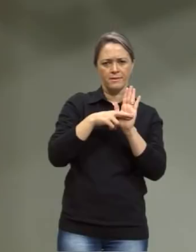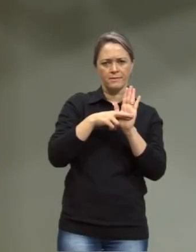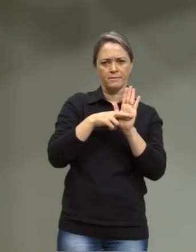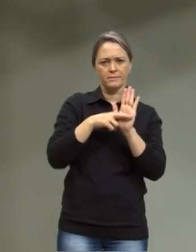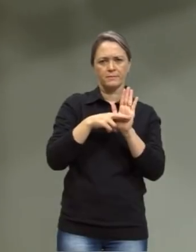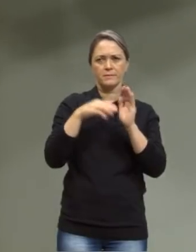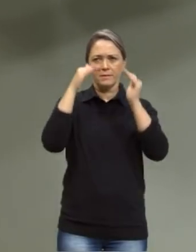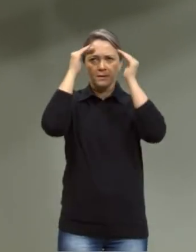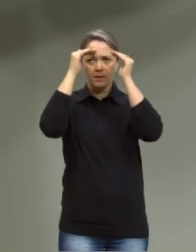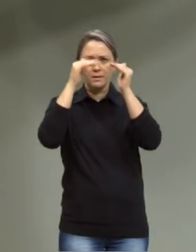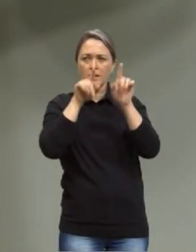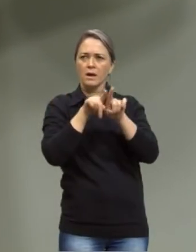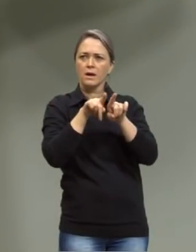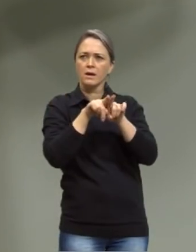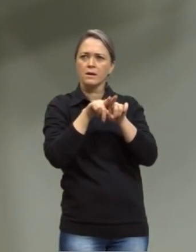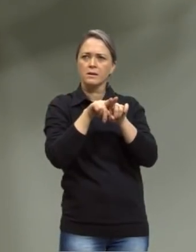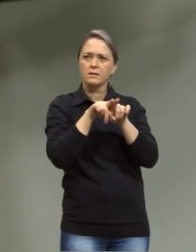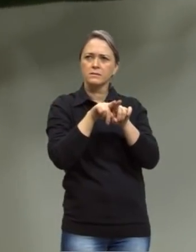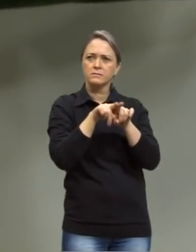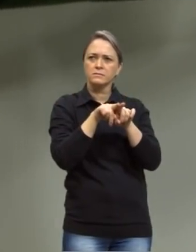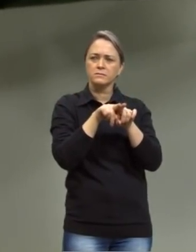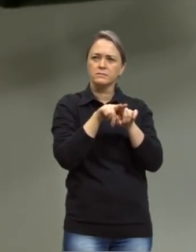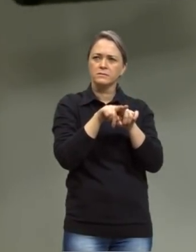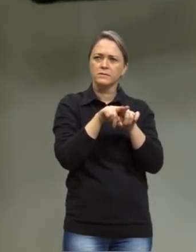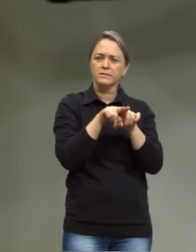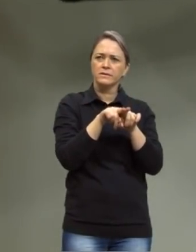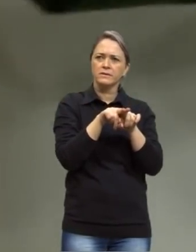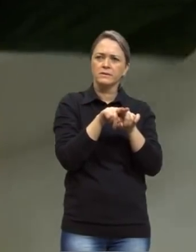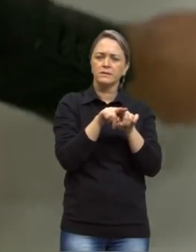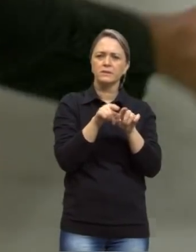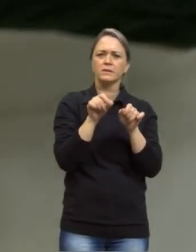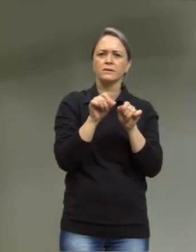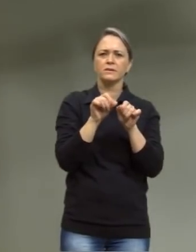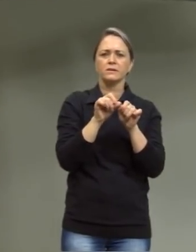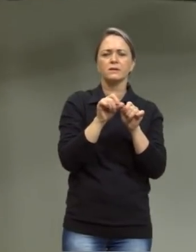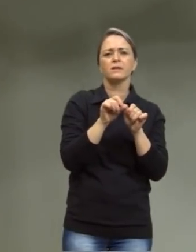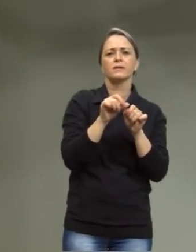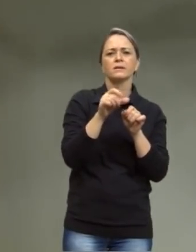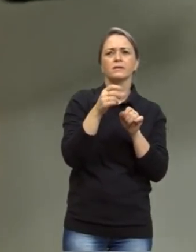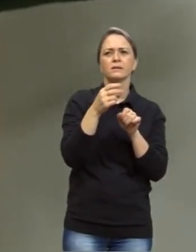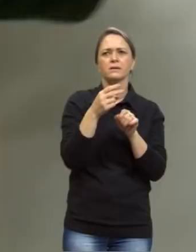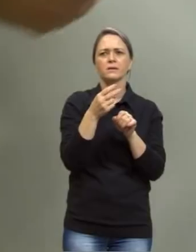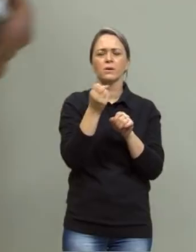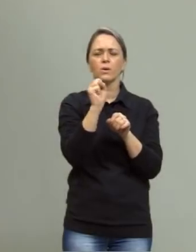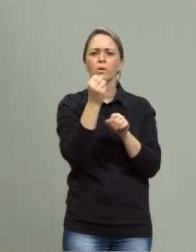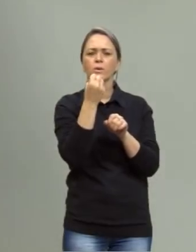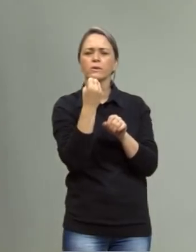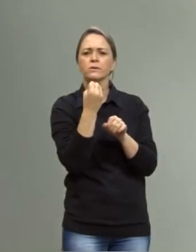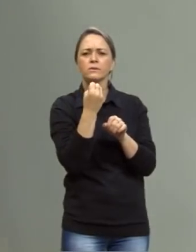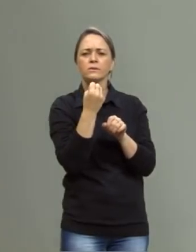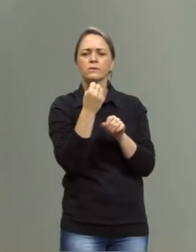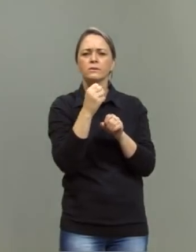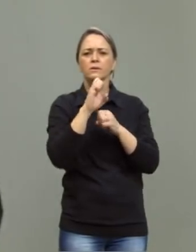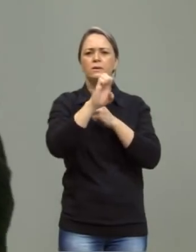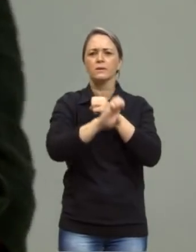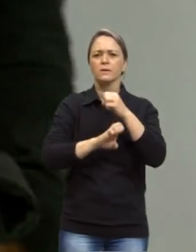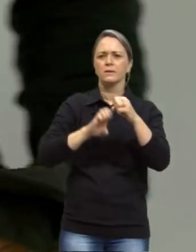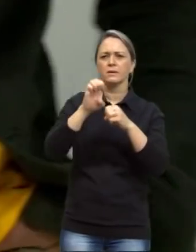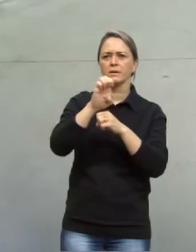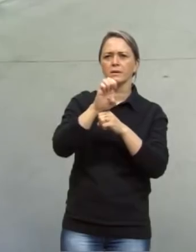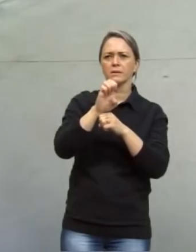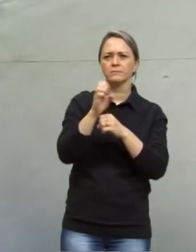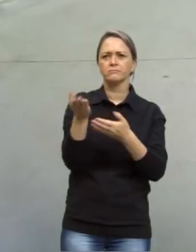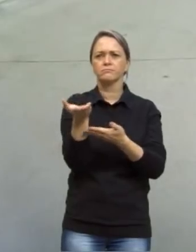perdeu um ele faz solteiro agora como camada de valência e a camada dois que tem 8 elétrons os dois